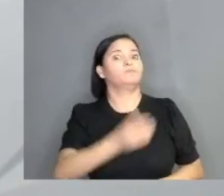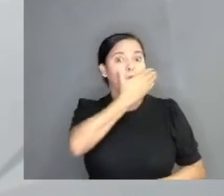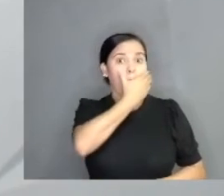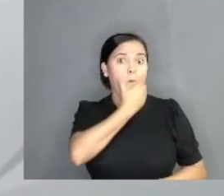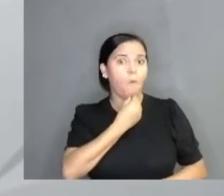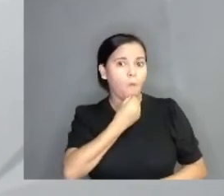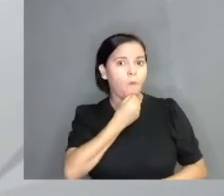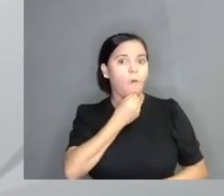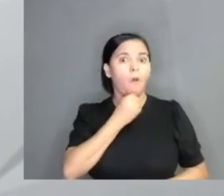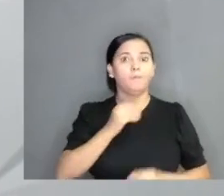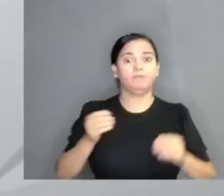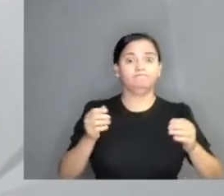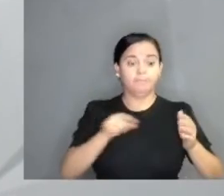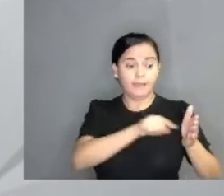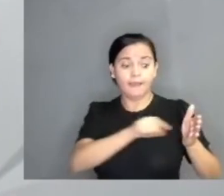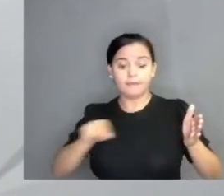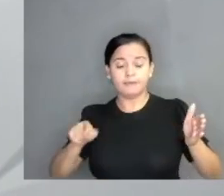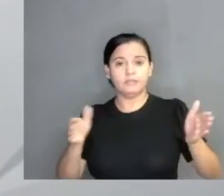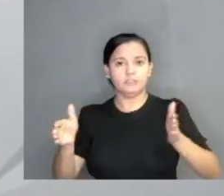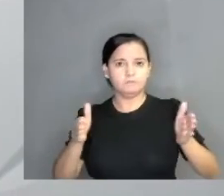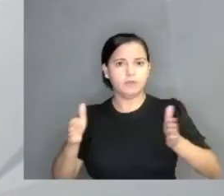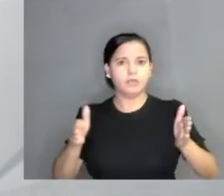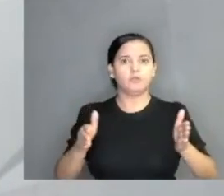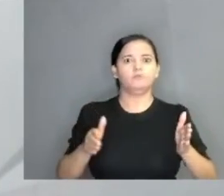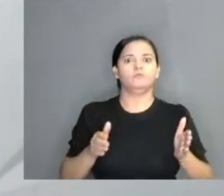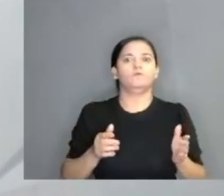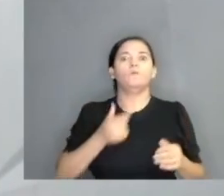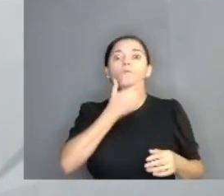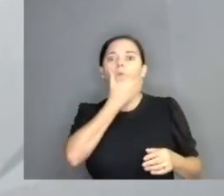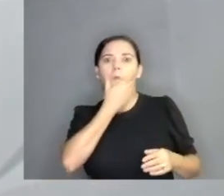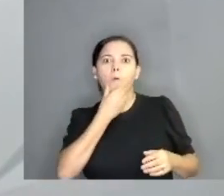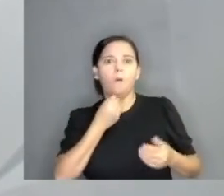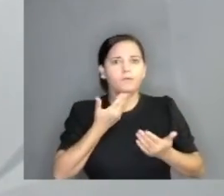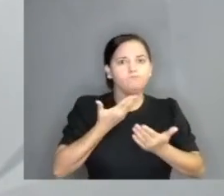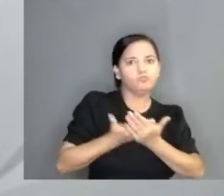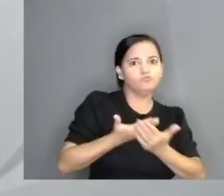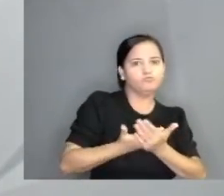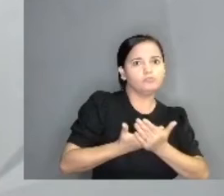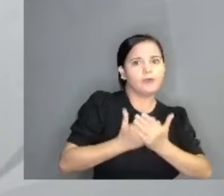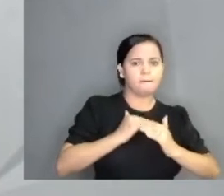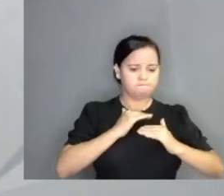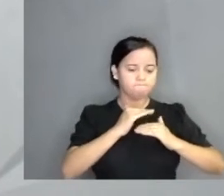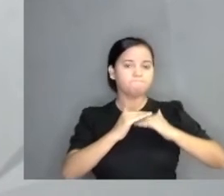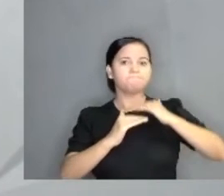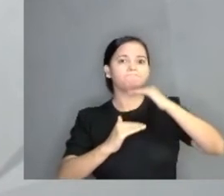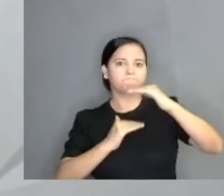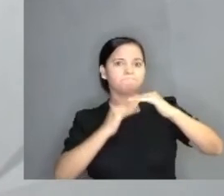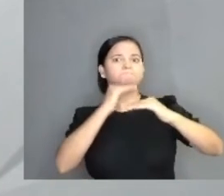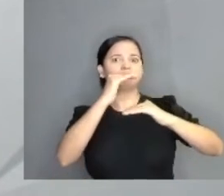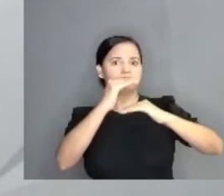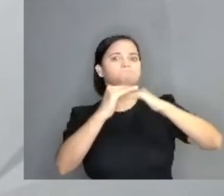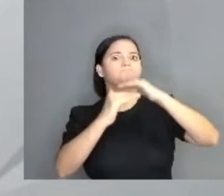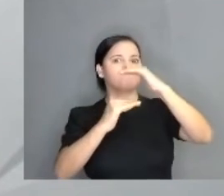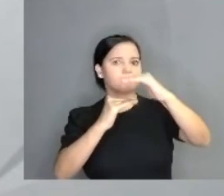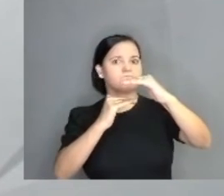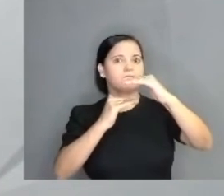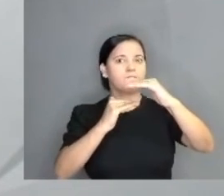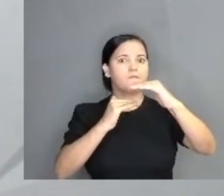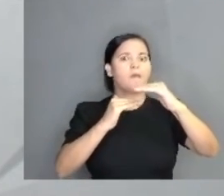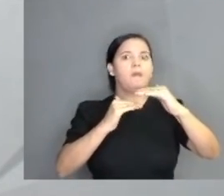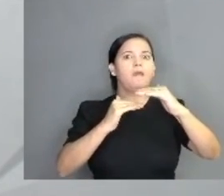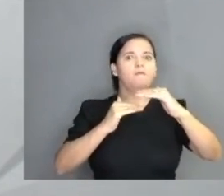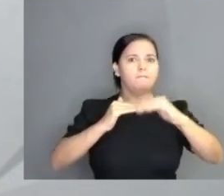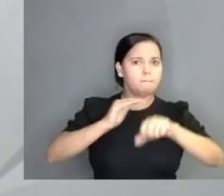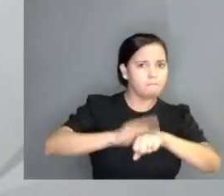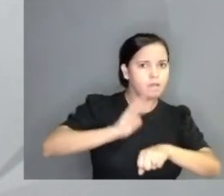homem, nesse período, ele vê o quanto ele poderia ir distante. O homem, nesse período, ele passa a